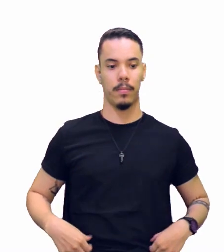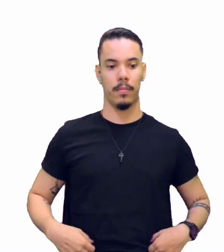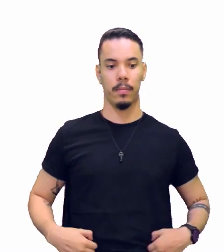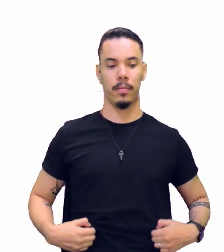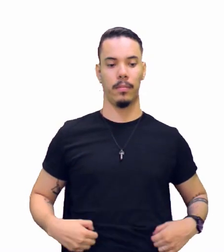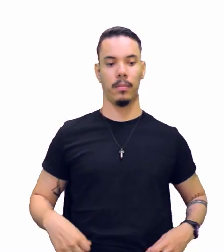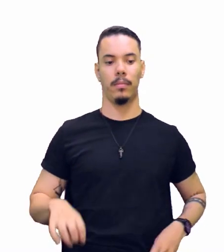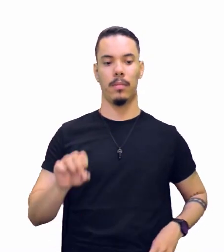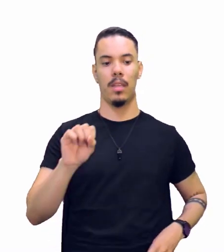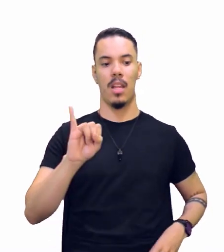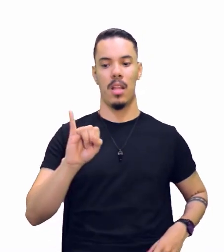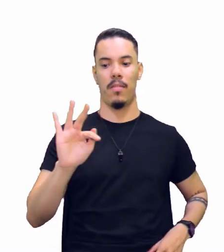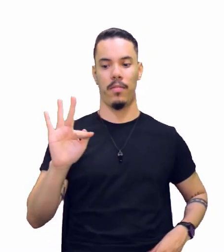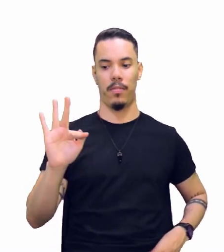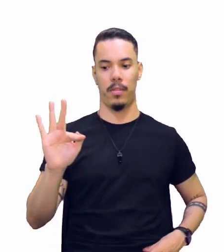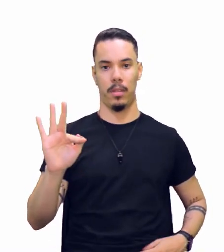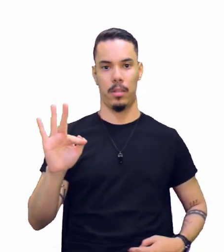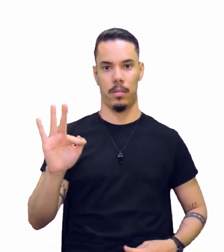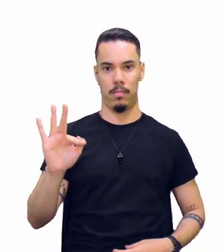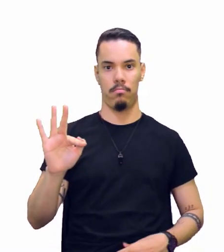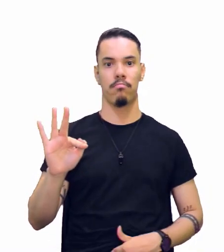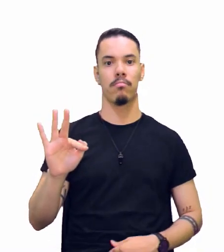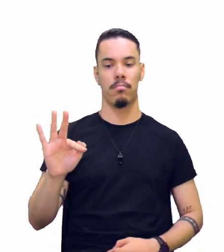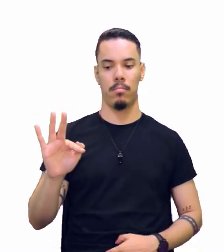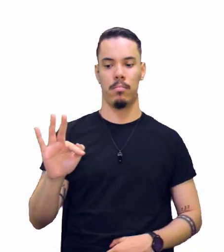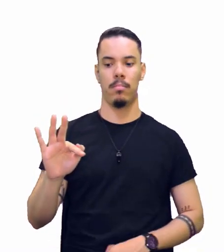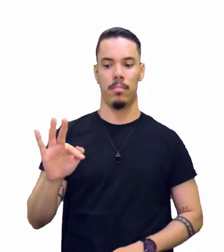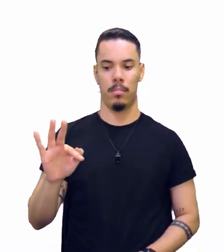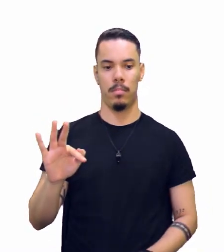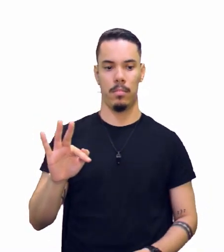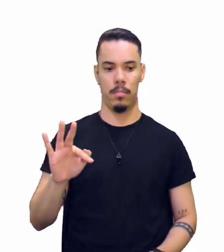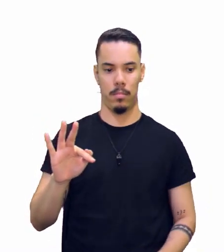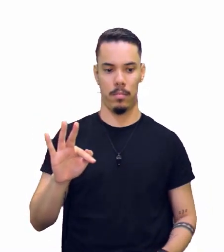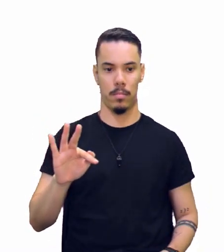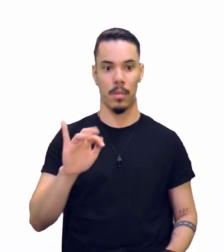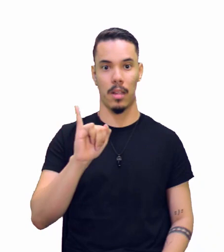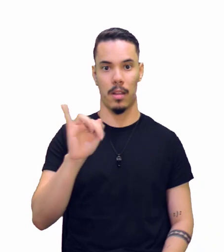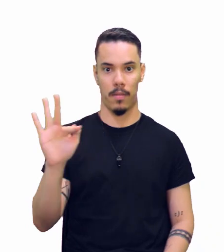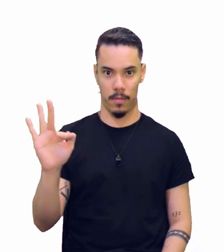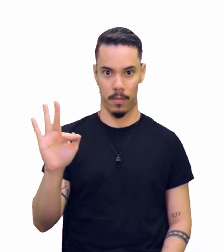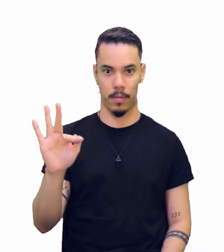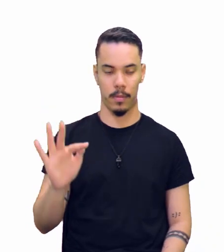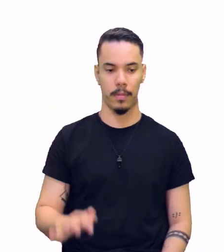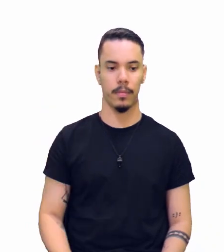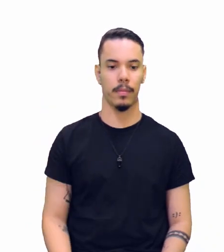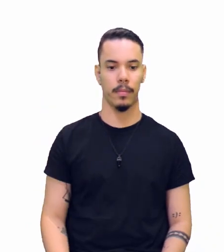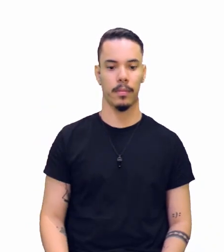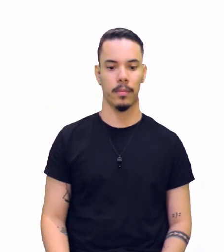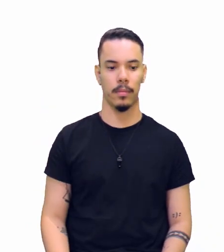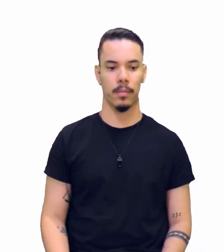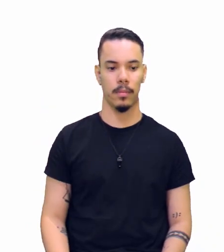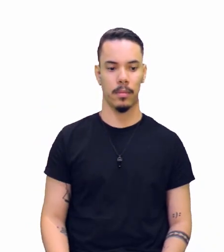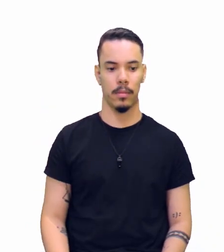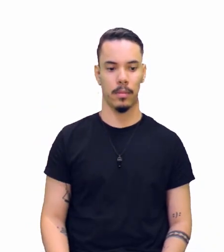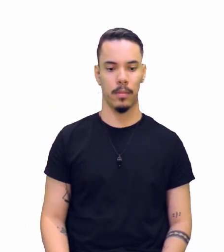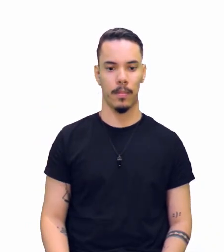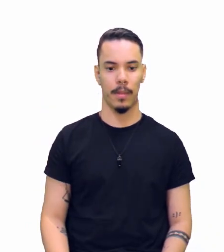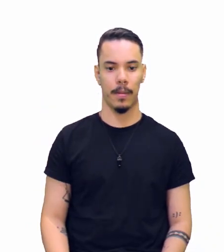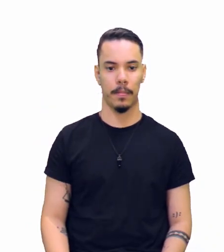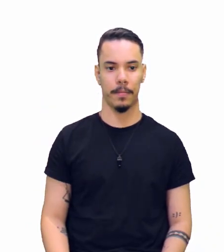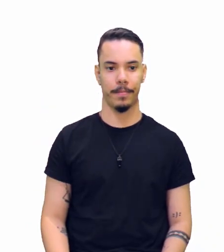frase, the zero conditional. Também apenas com duas letrinhas, um I e um F. E eu falo